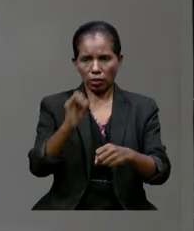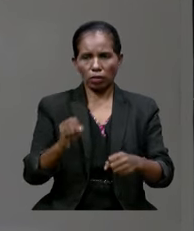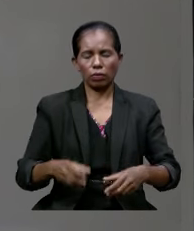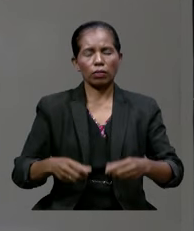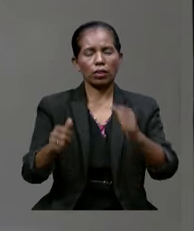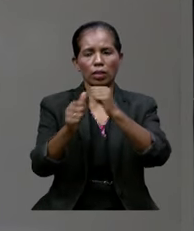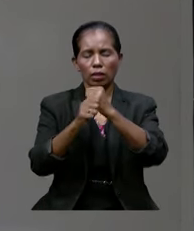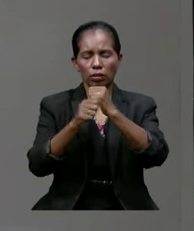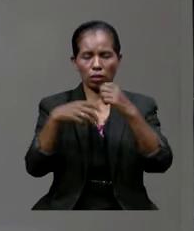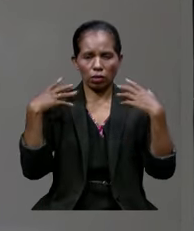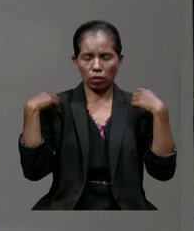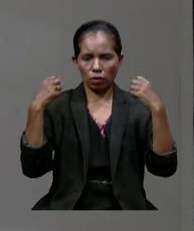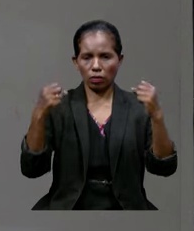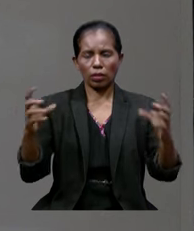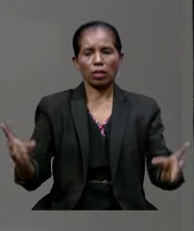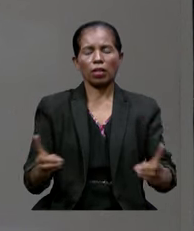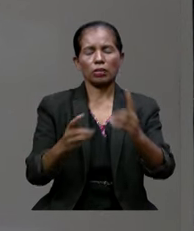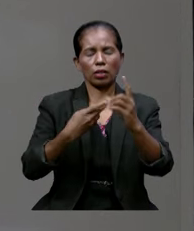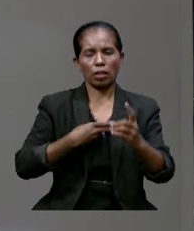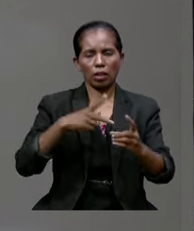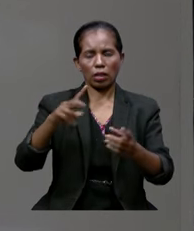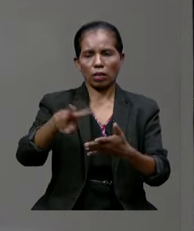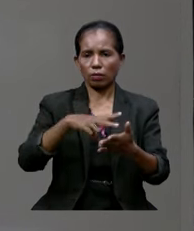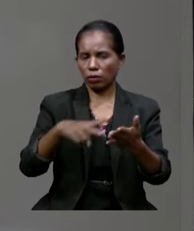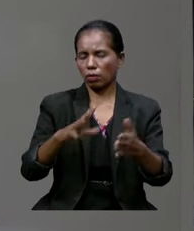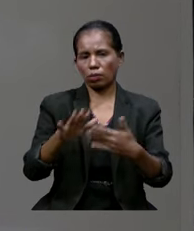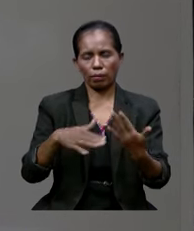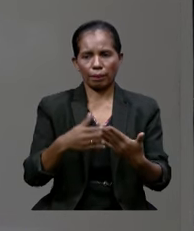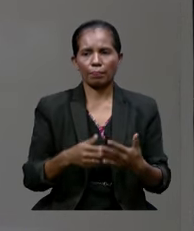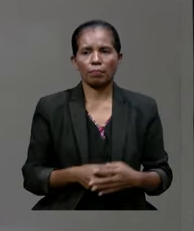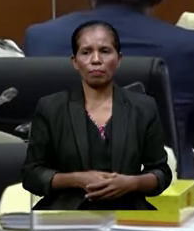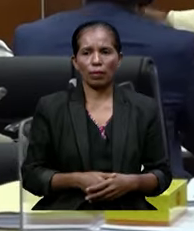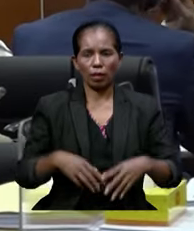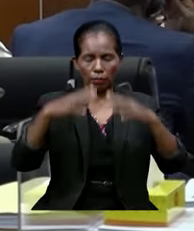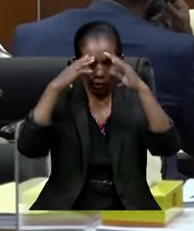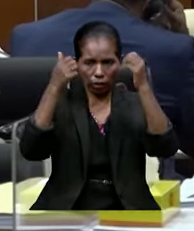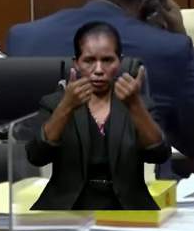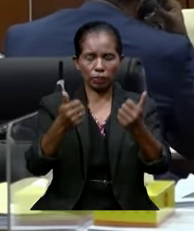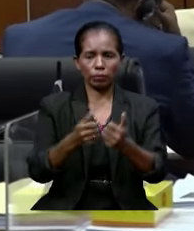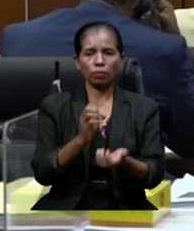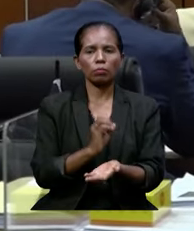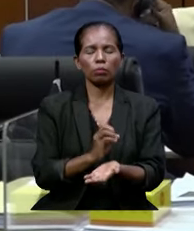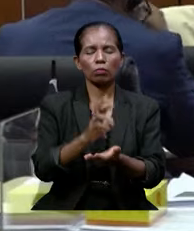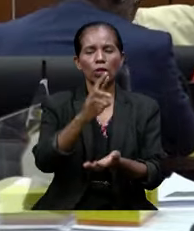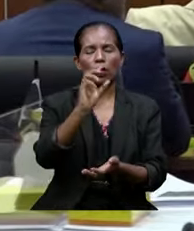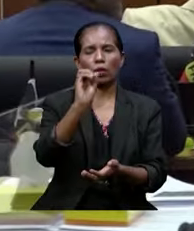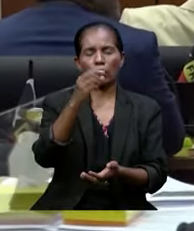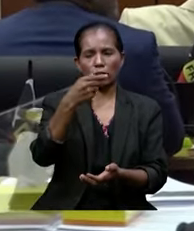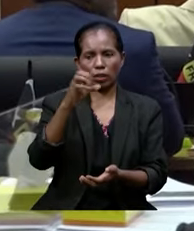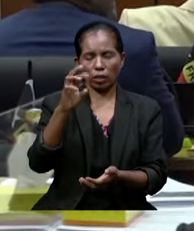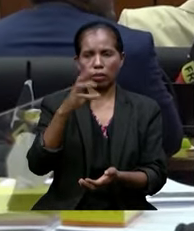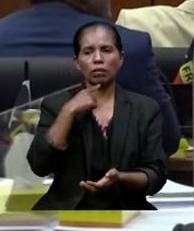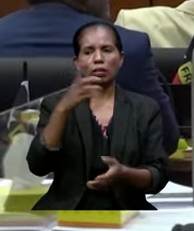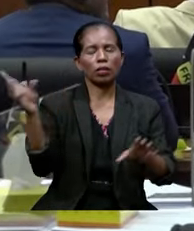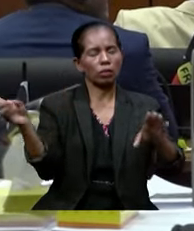ação ne b fote hodihasoro kahalok violação sirane antes ne presidente autoridade reua rozeiro teaglo bato moshatetem